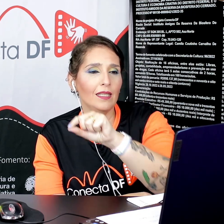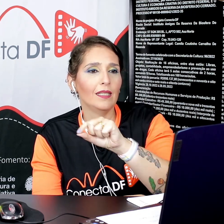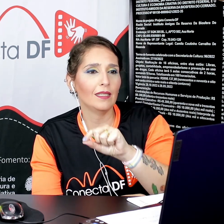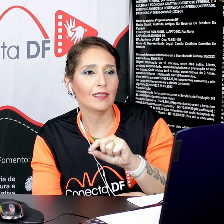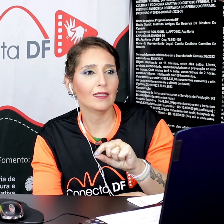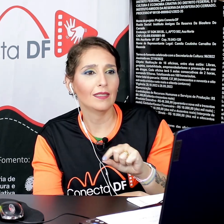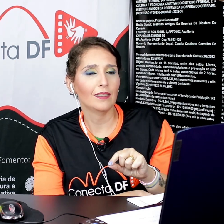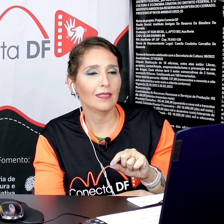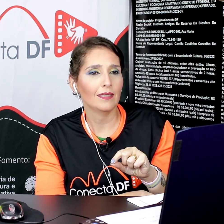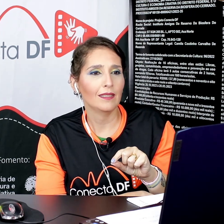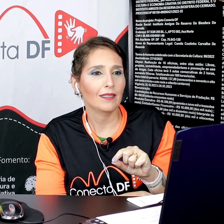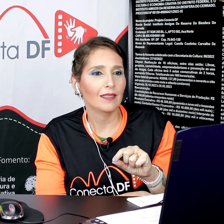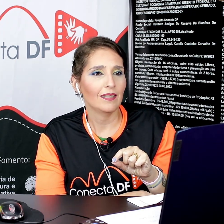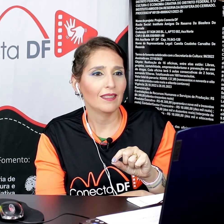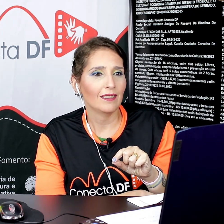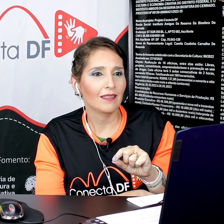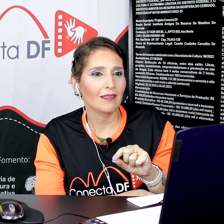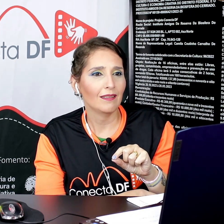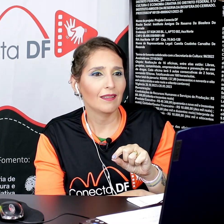JQCeline.